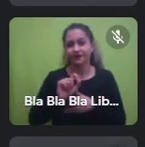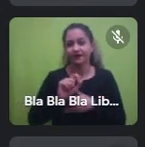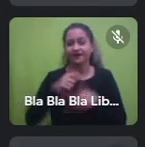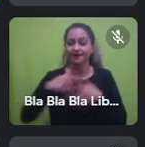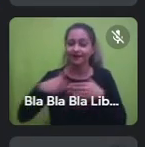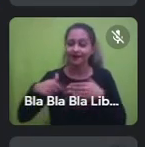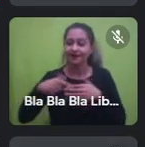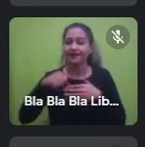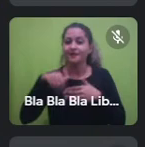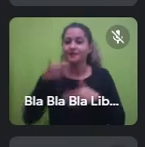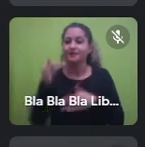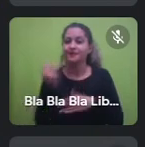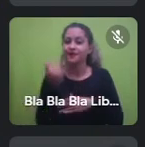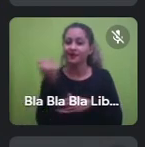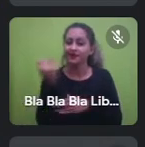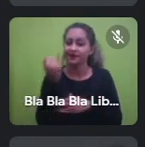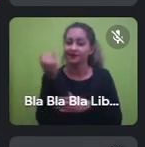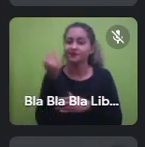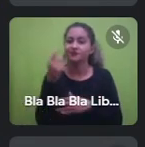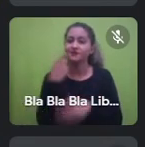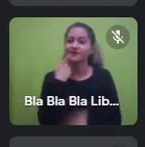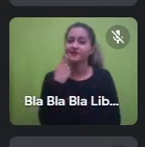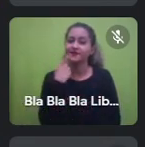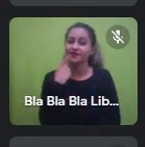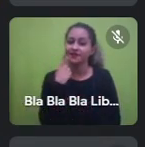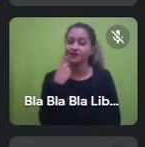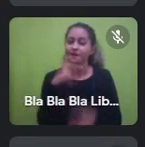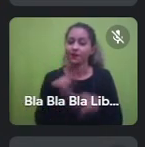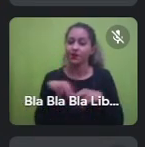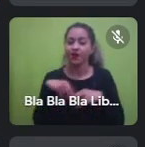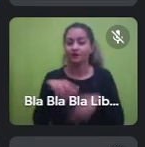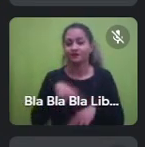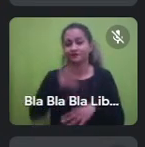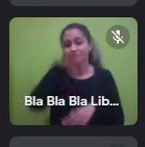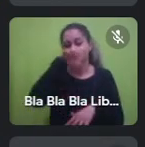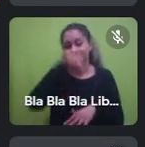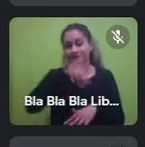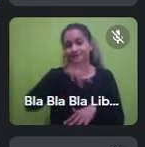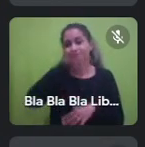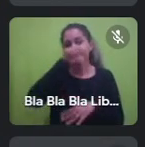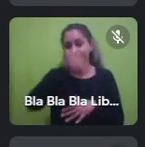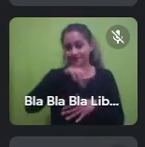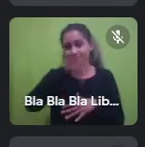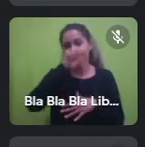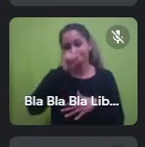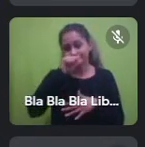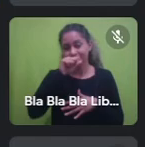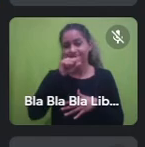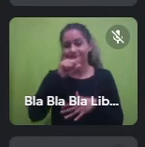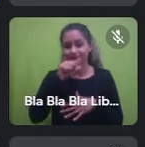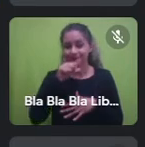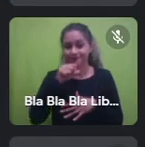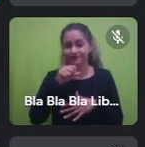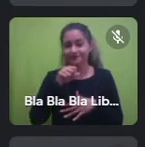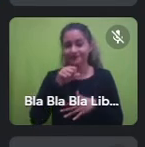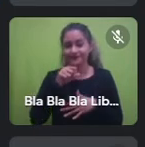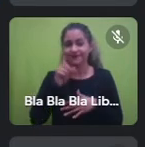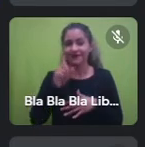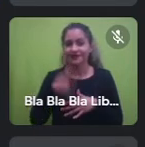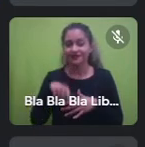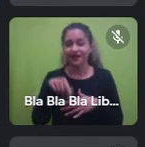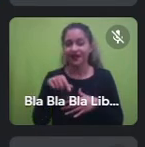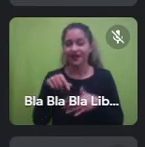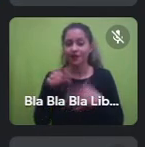são fundamentais para o peixe por conta da respiração, né, gente? E essa característica